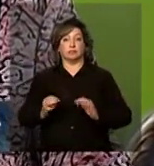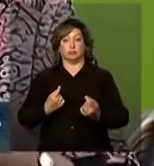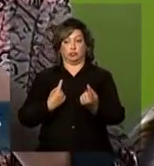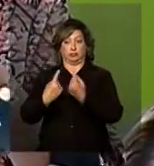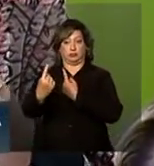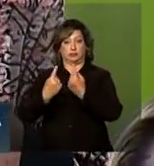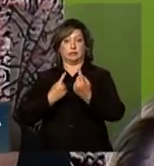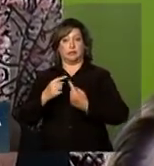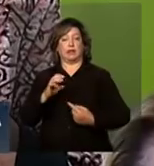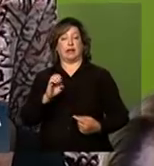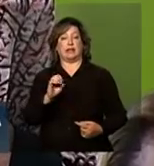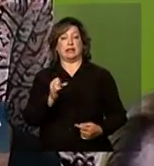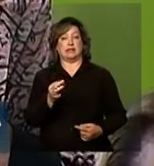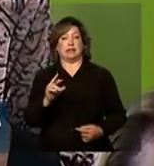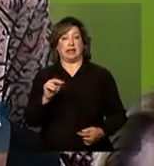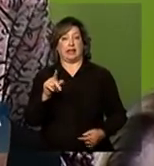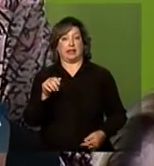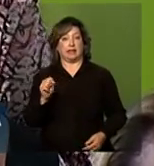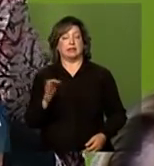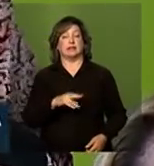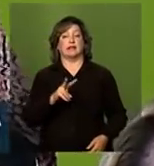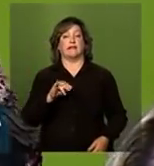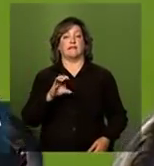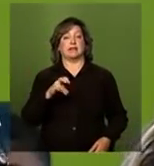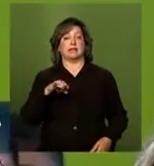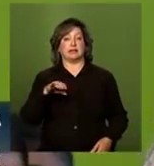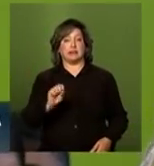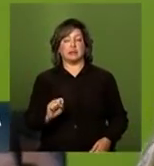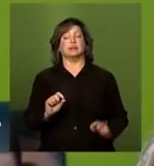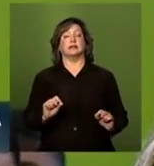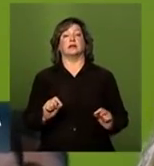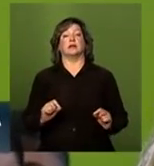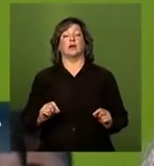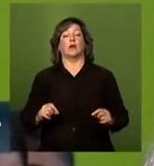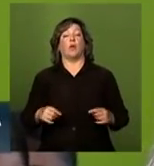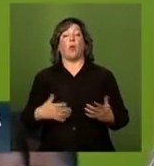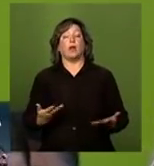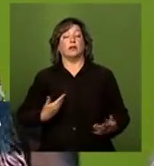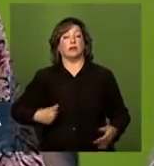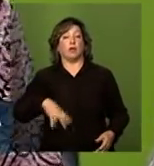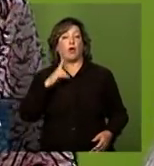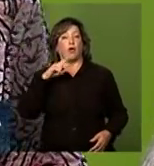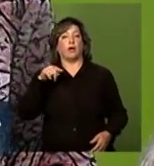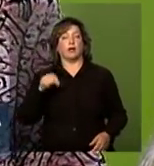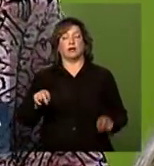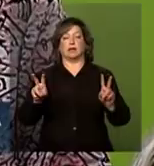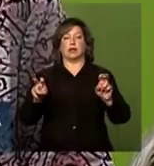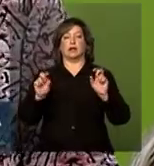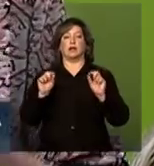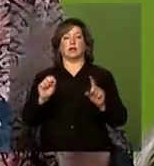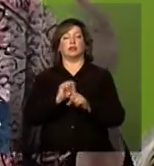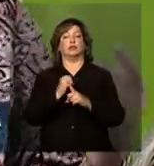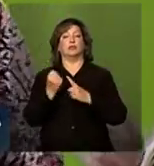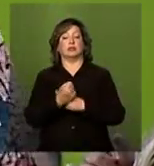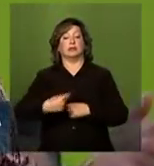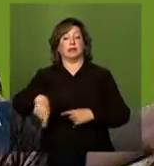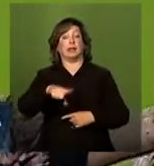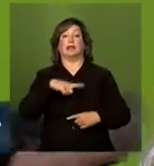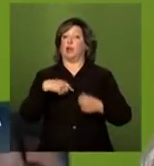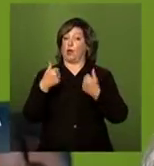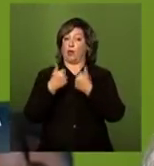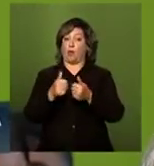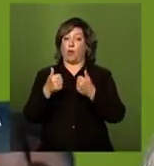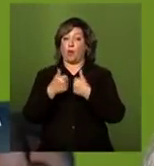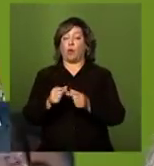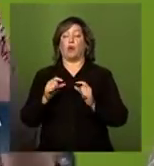também quando a gente olha as questões sociais por eles passam os ônibus do